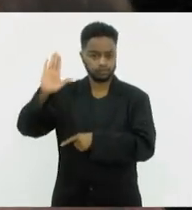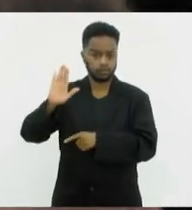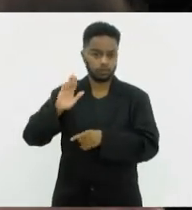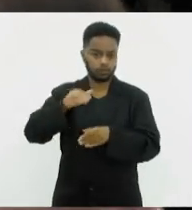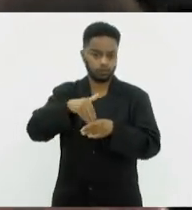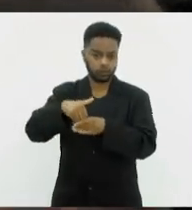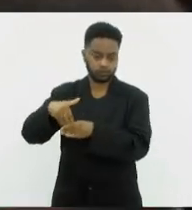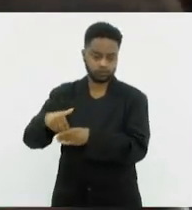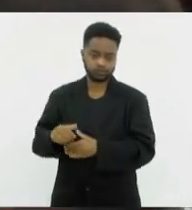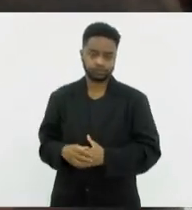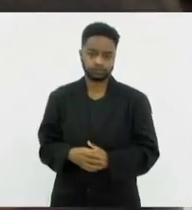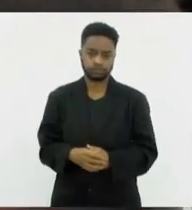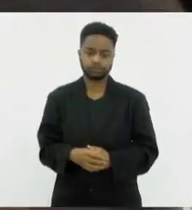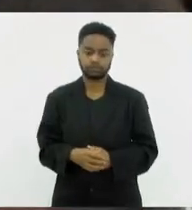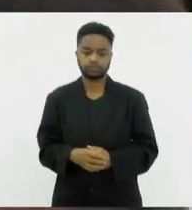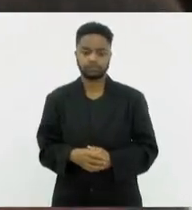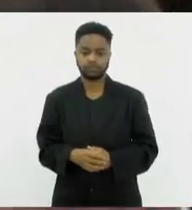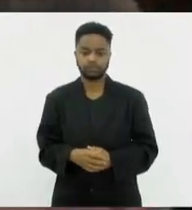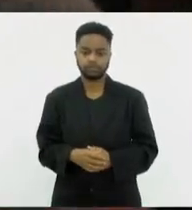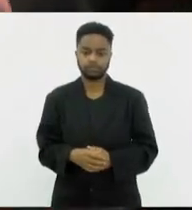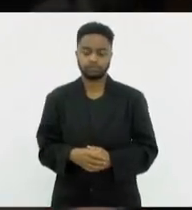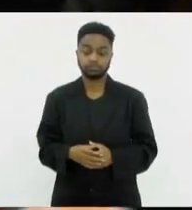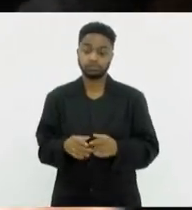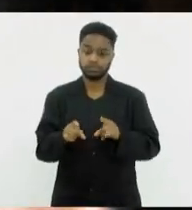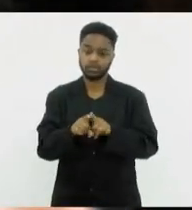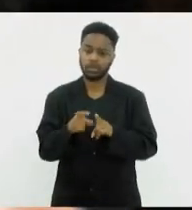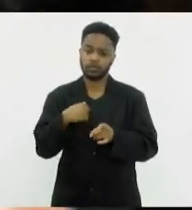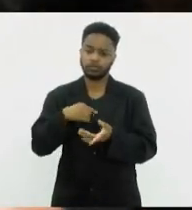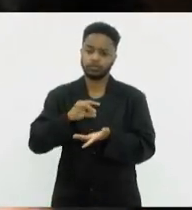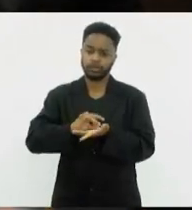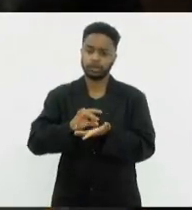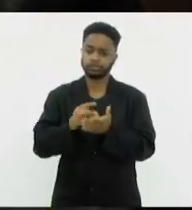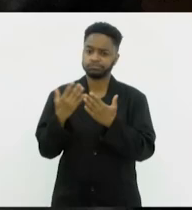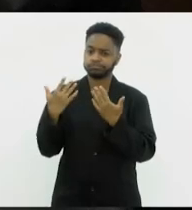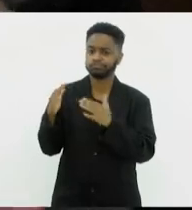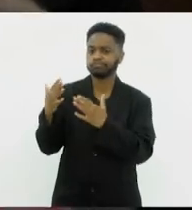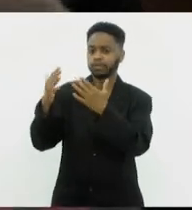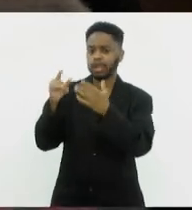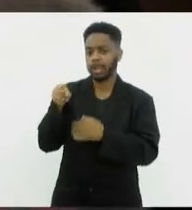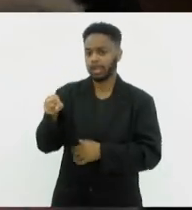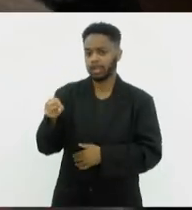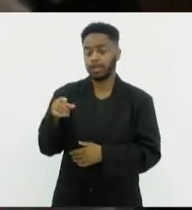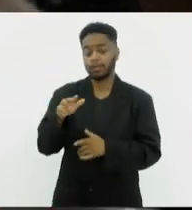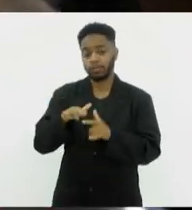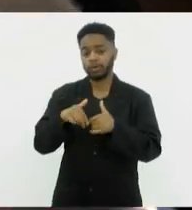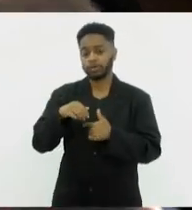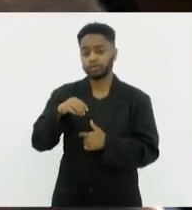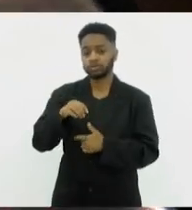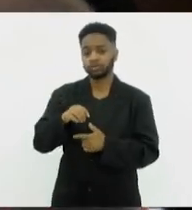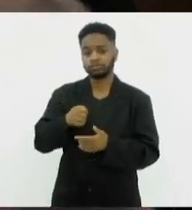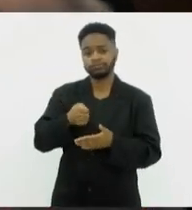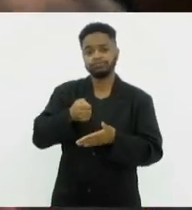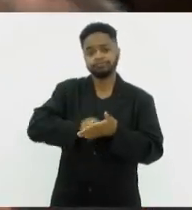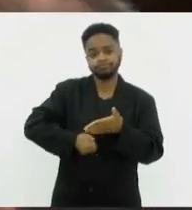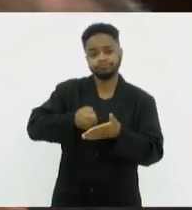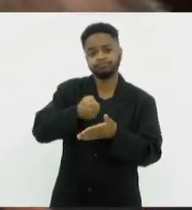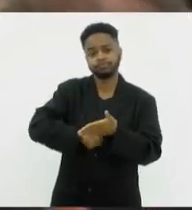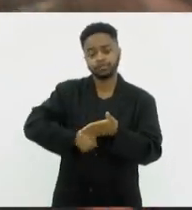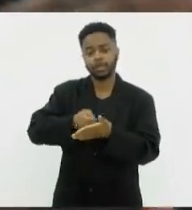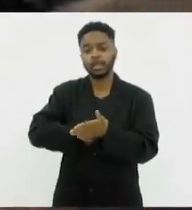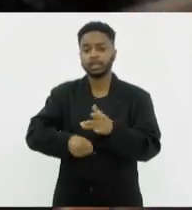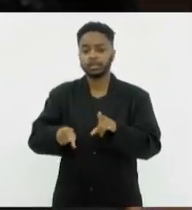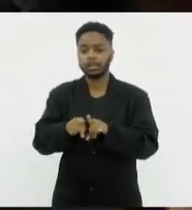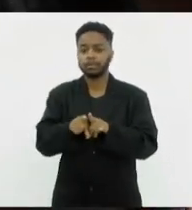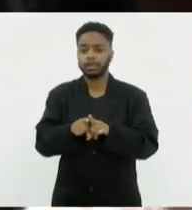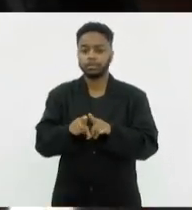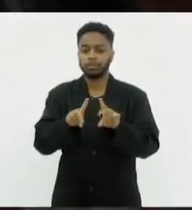E eu realmente louvo não só a persistência, mas também o